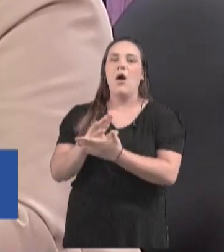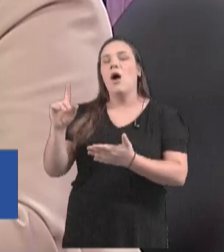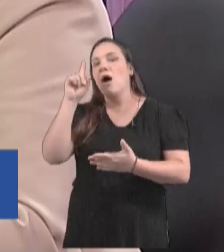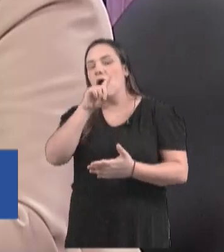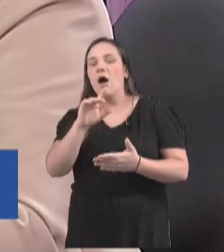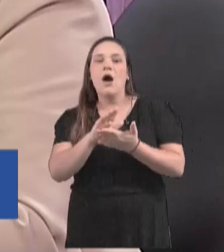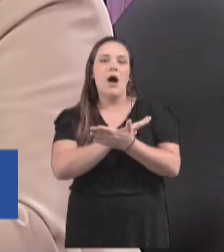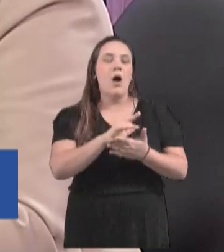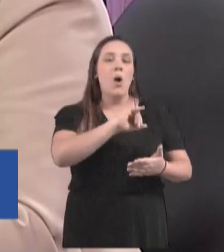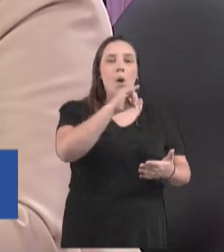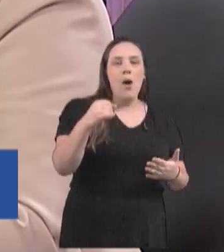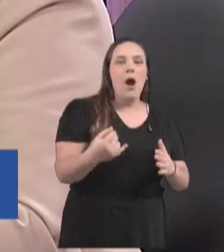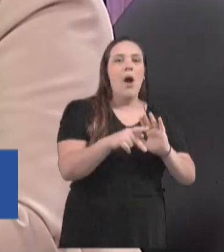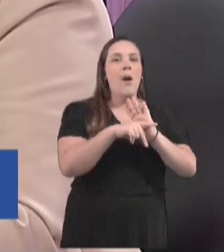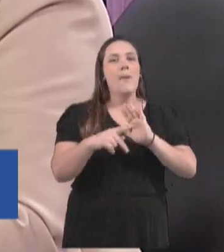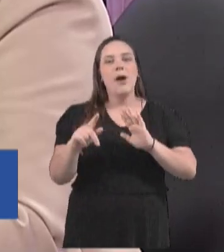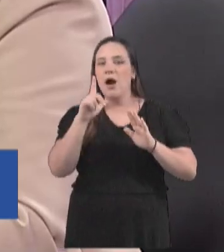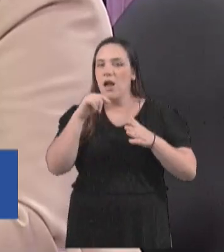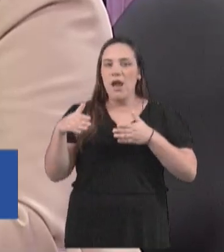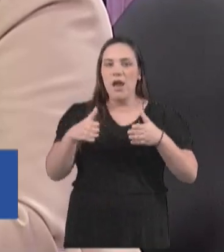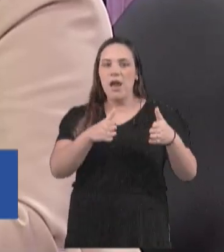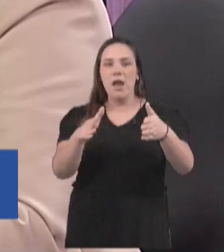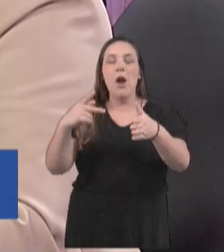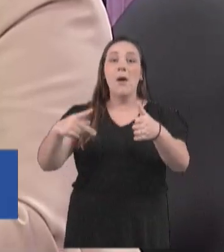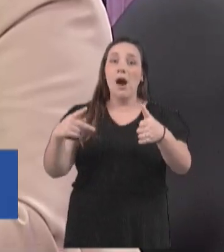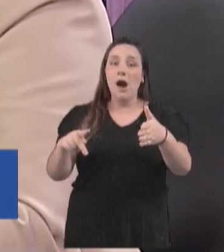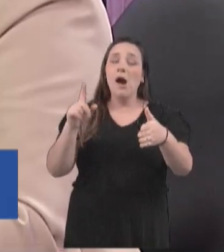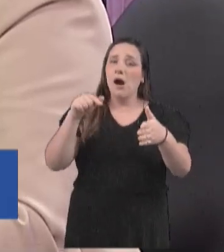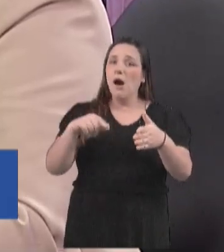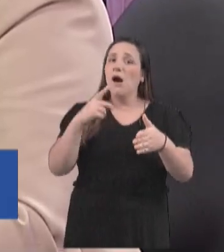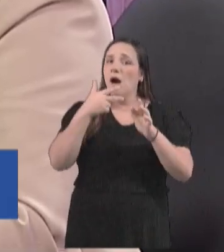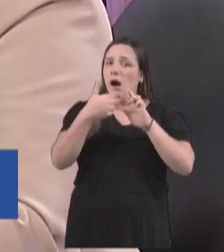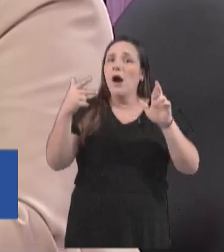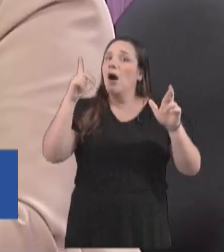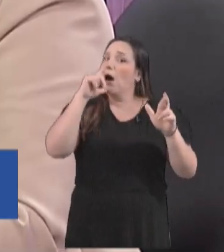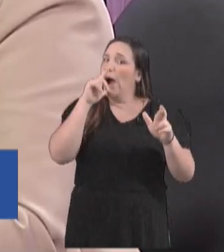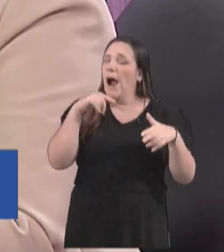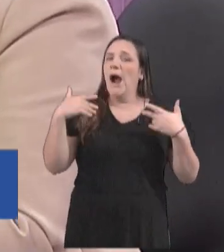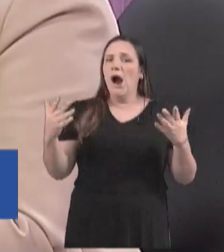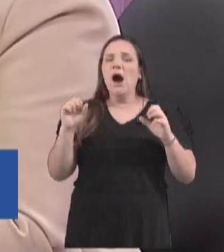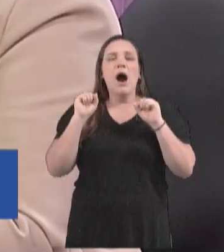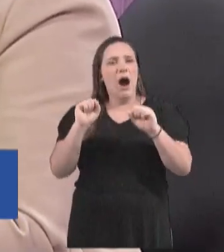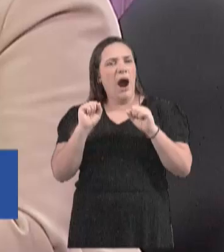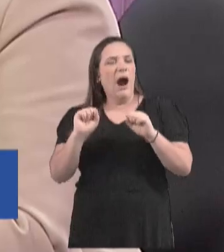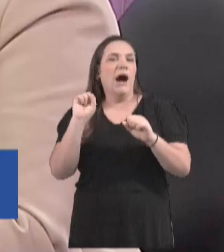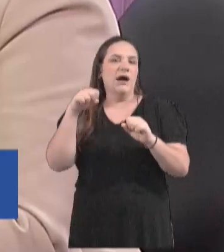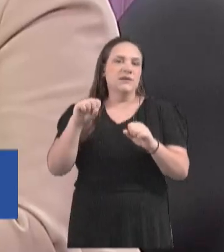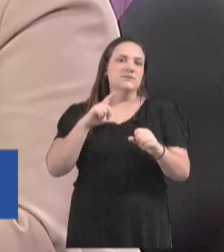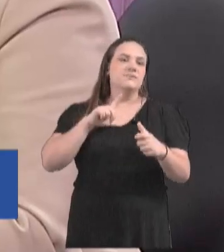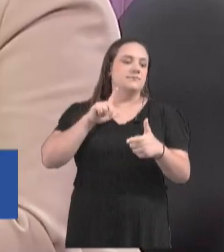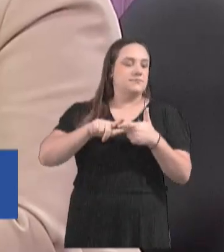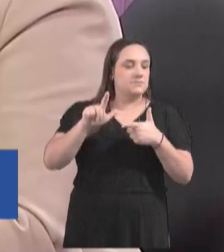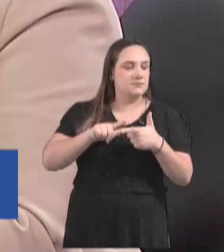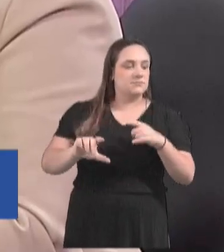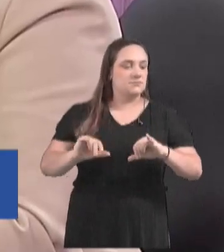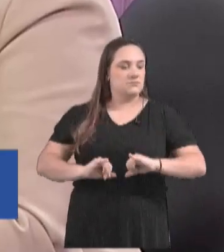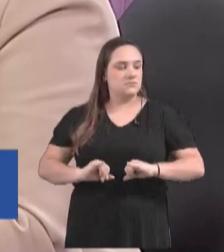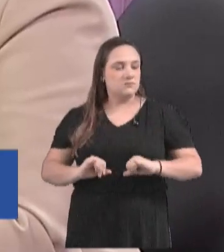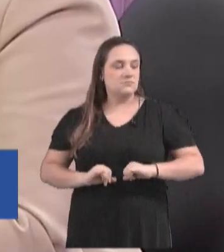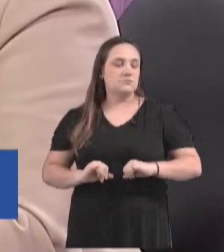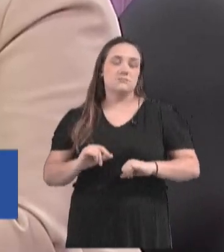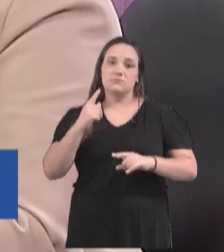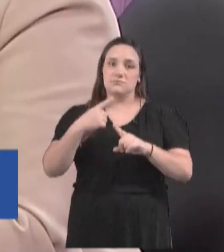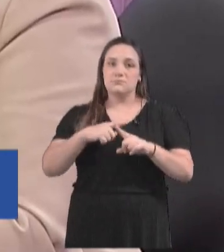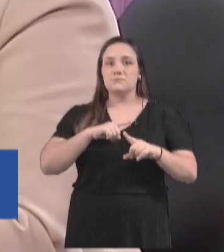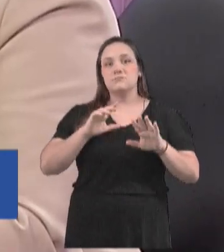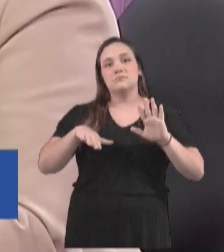vem até um pouco de encontro, né? A hidrovia do Rio Paraguai num rio que é um recurso hídrico, né? Que também está suscetível aí a ciclos de cheias